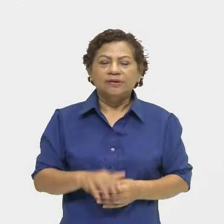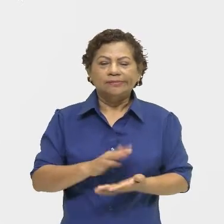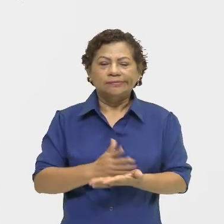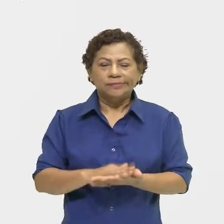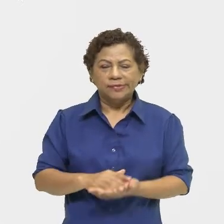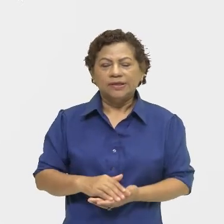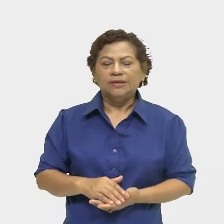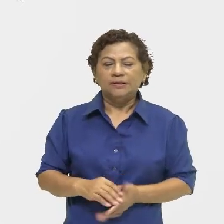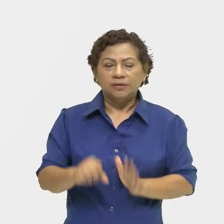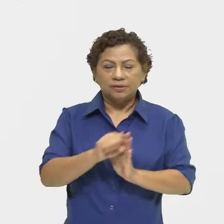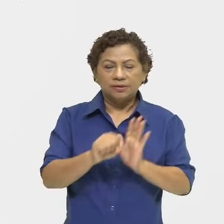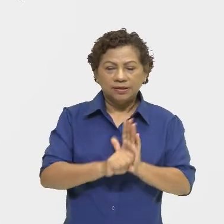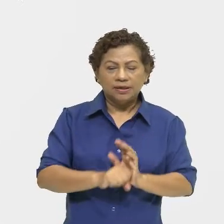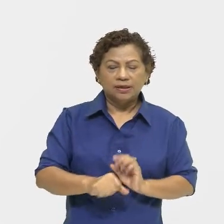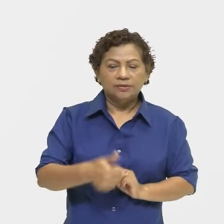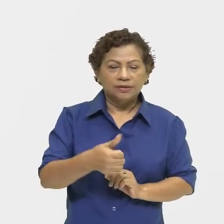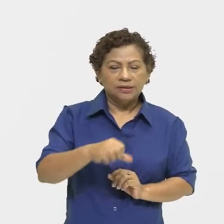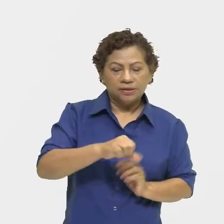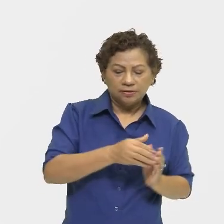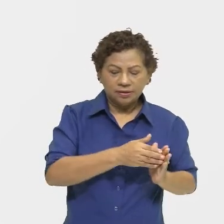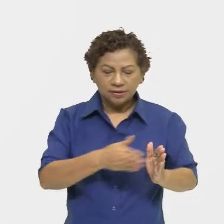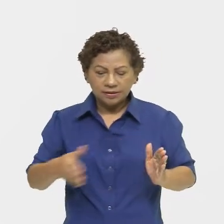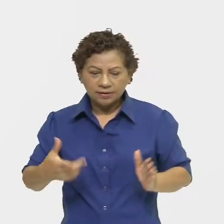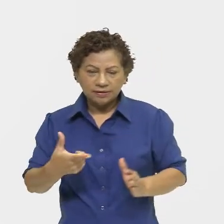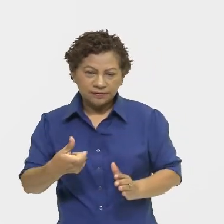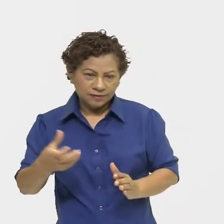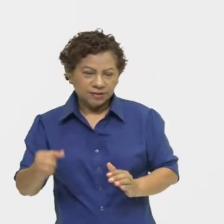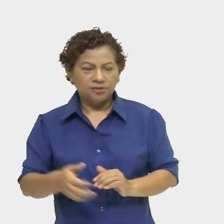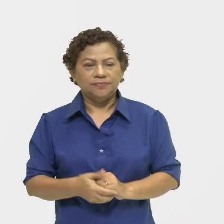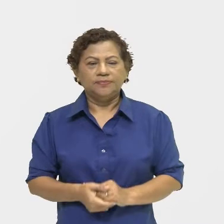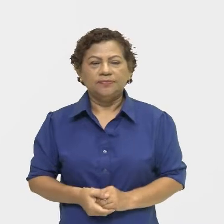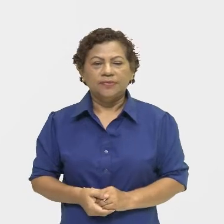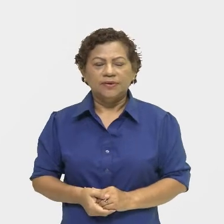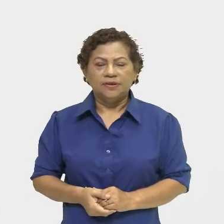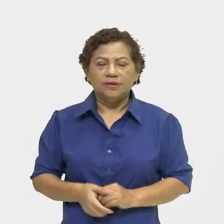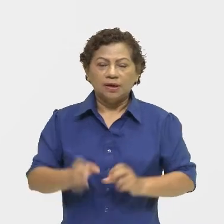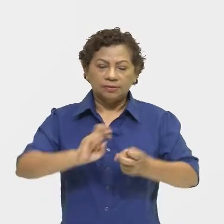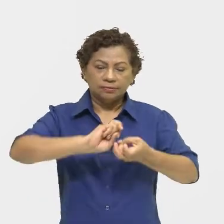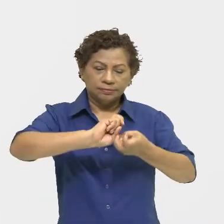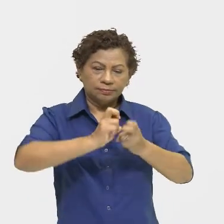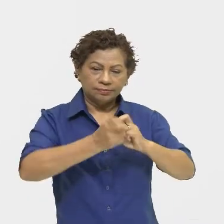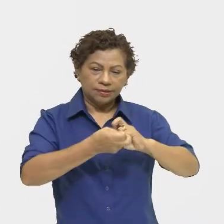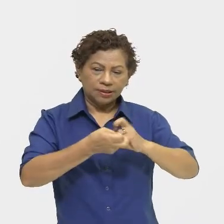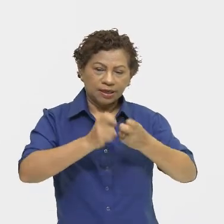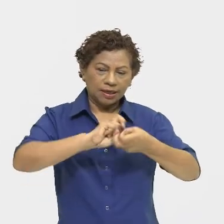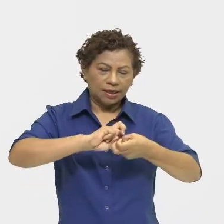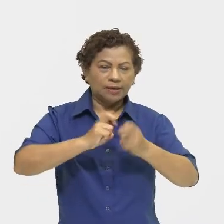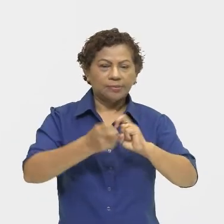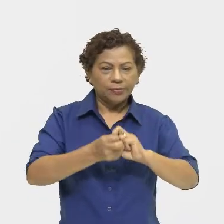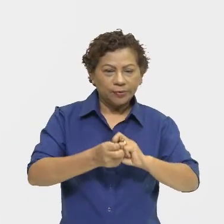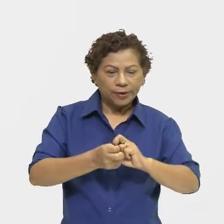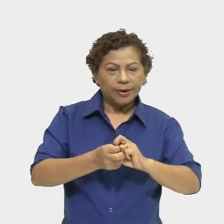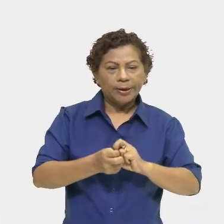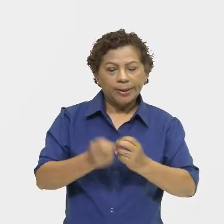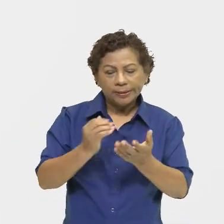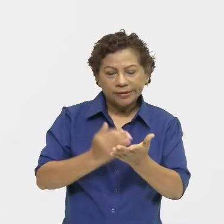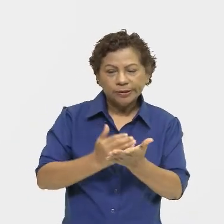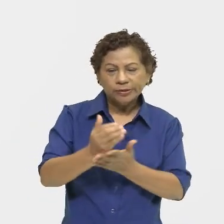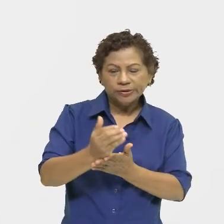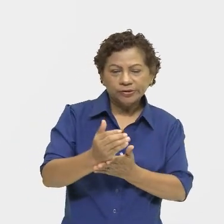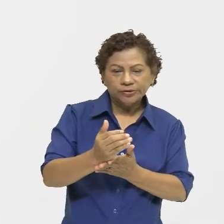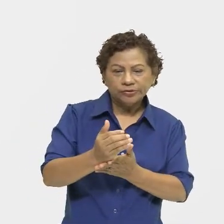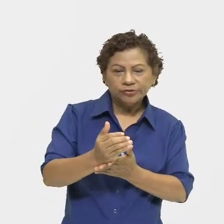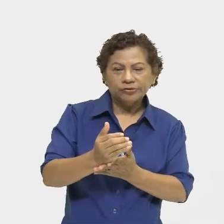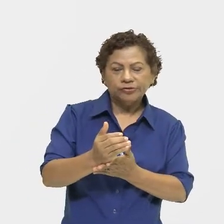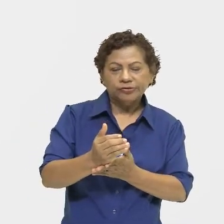XX. A capoeira ela se popularizou como uma forma de arte marcial, também associada à